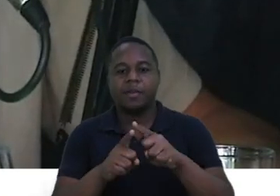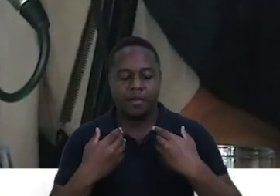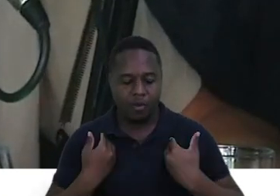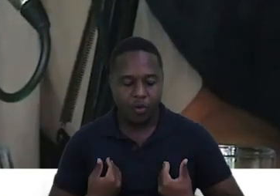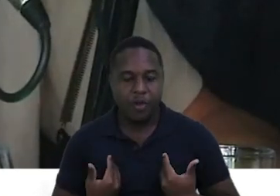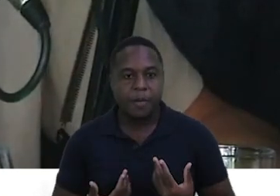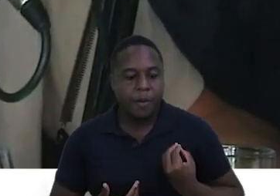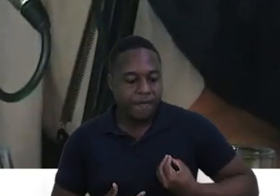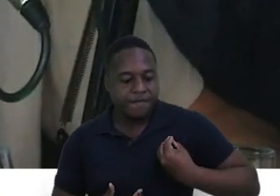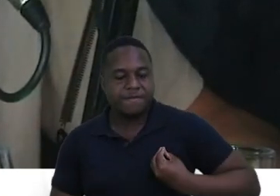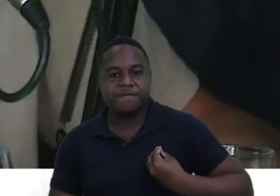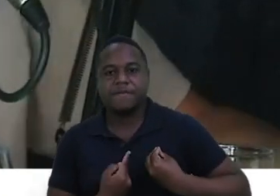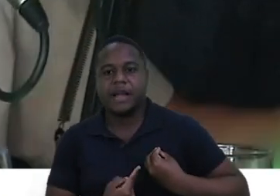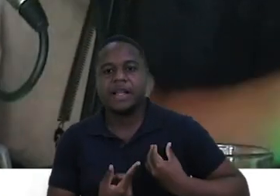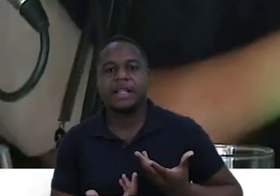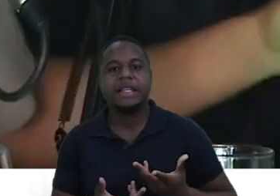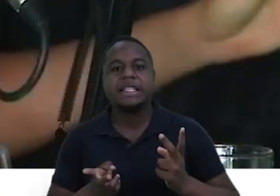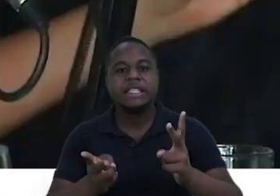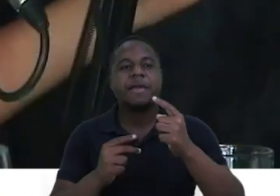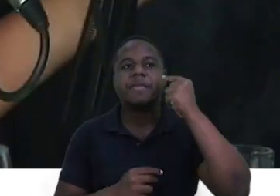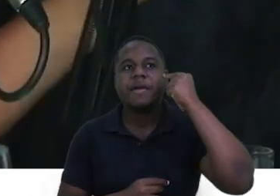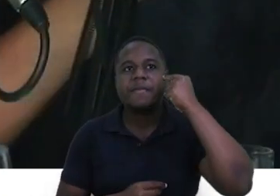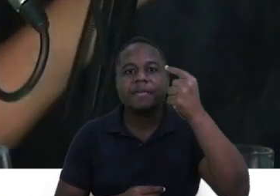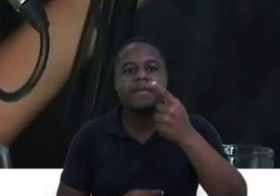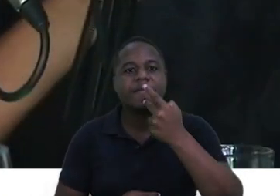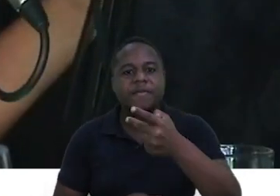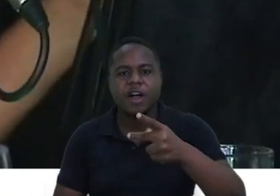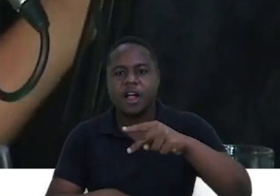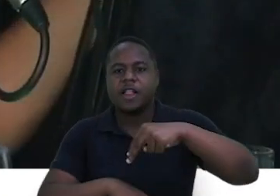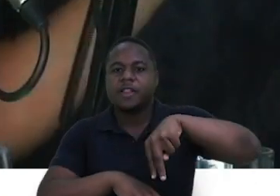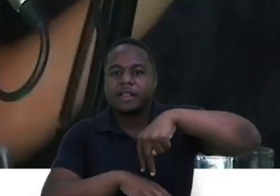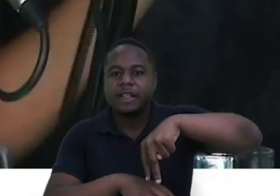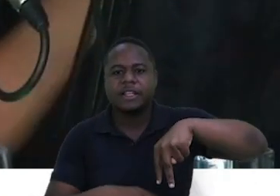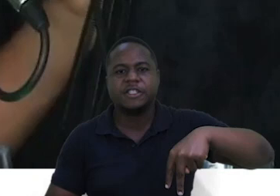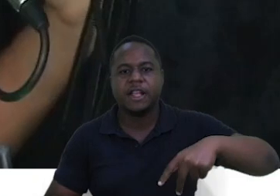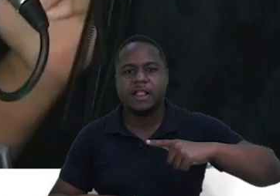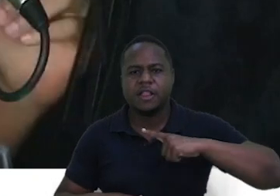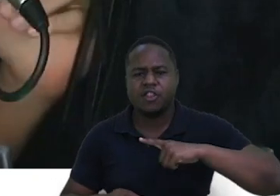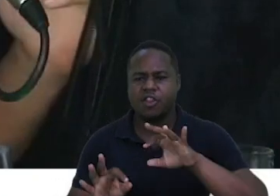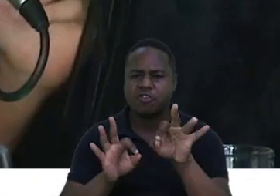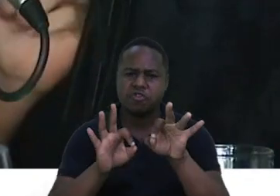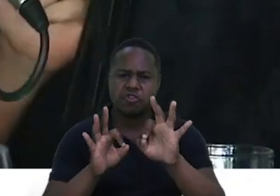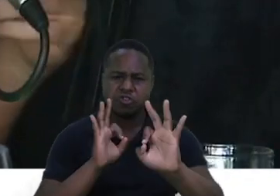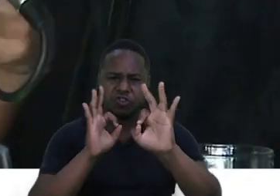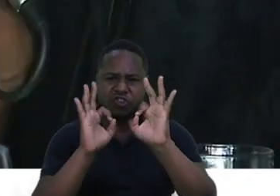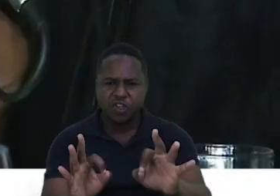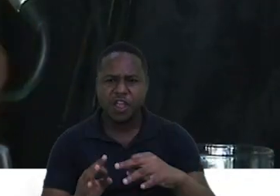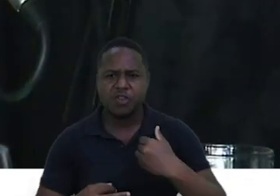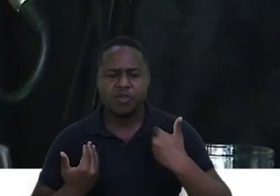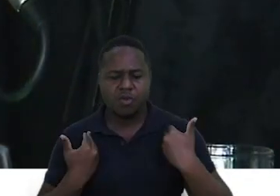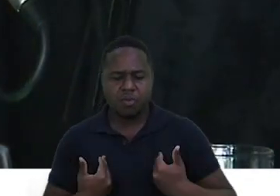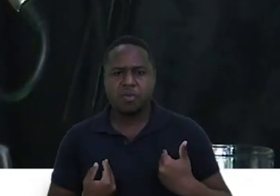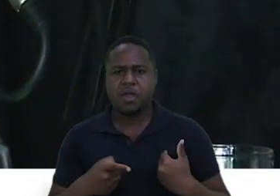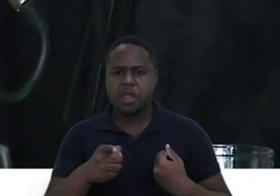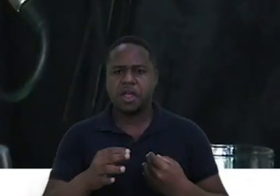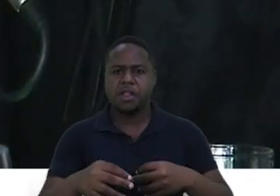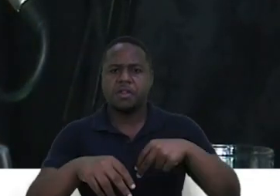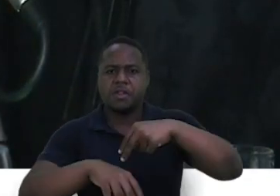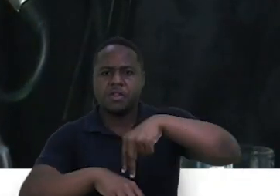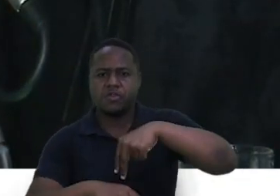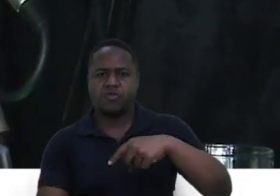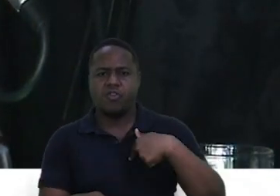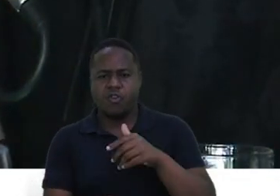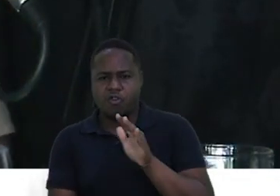vivo. A gente, quando fala em dança, a gente pensa em movimentos, espaços específicos, onde eu faço ela dançar